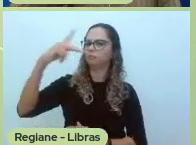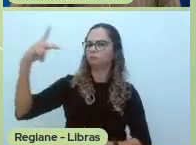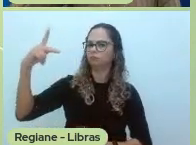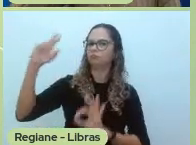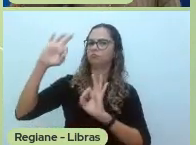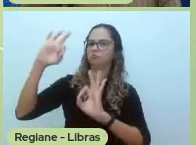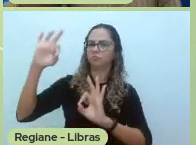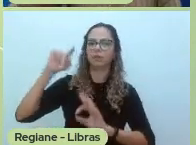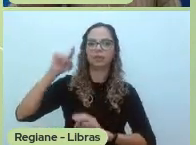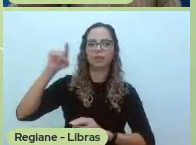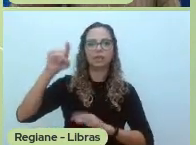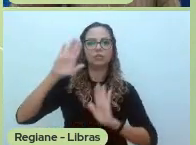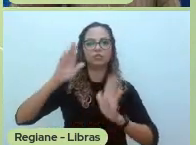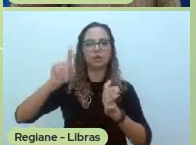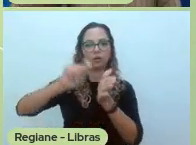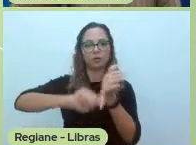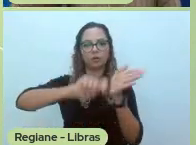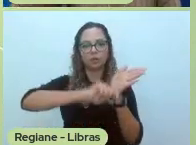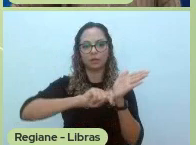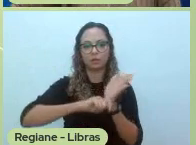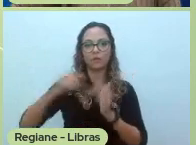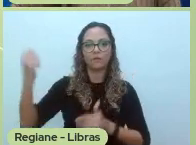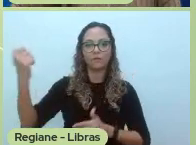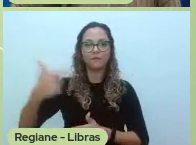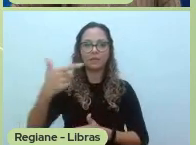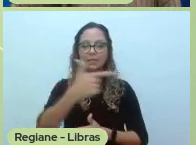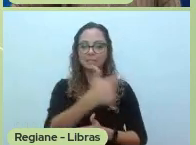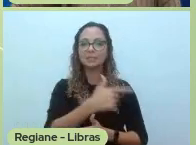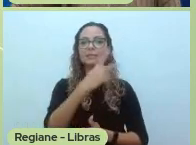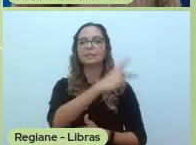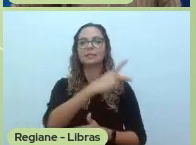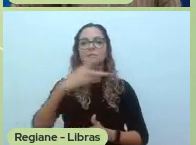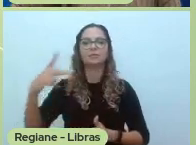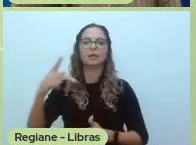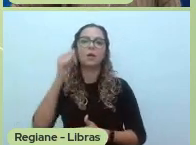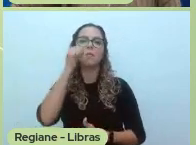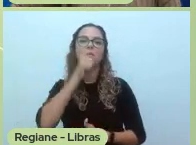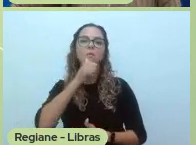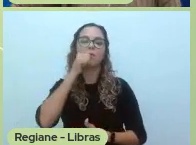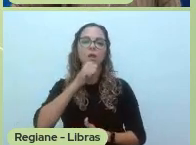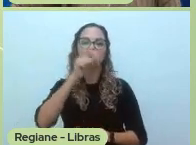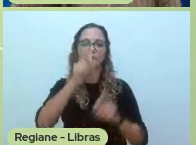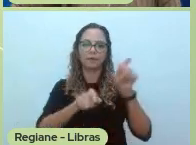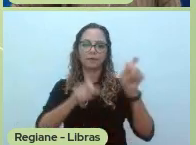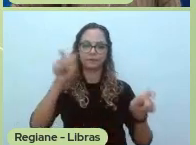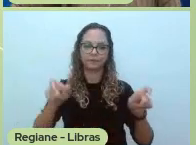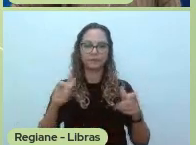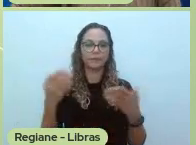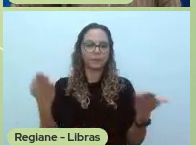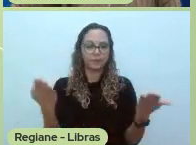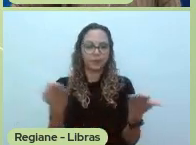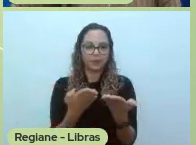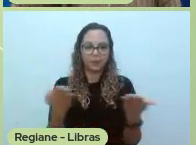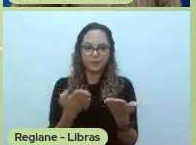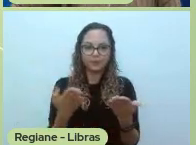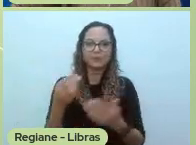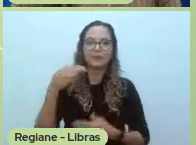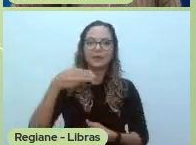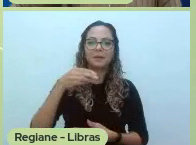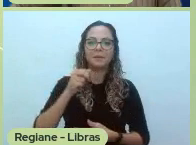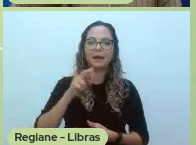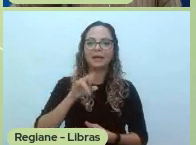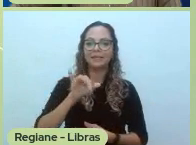Ele contratou várias vice-presidentes mulheres. Então a gente está hoje, Marisa, você já trabalhou aqui, hoje a gente está num